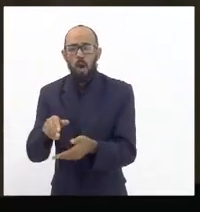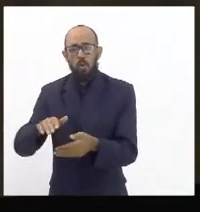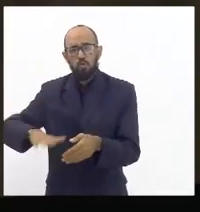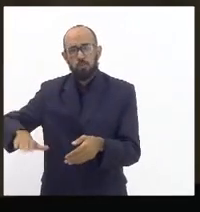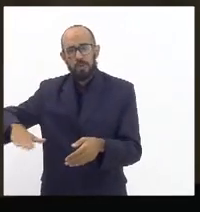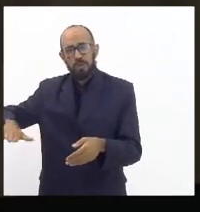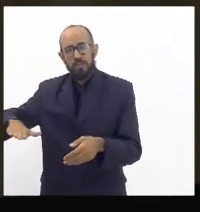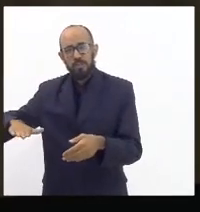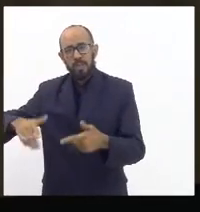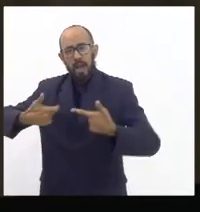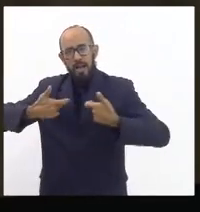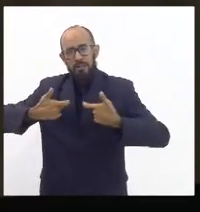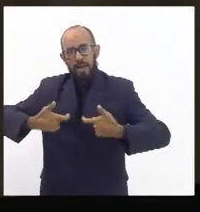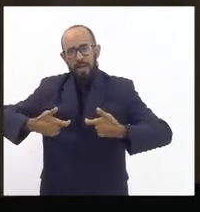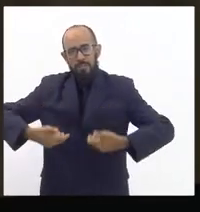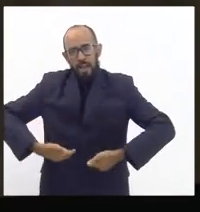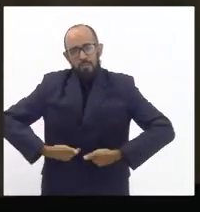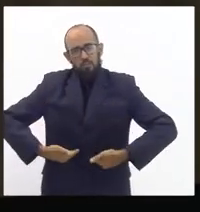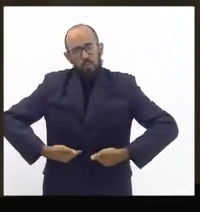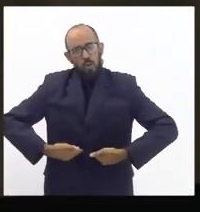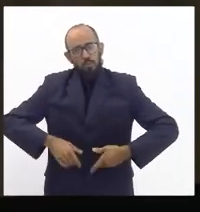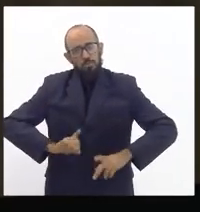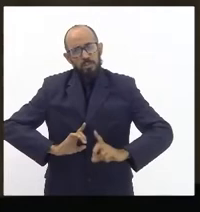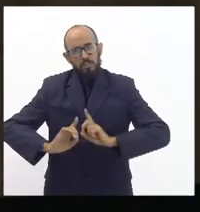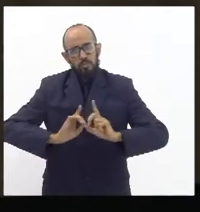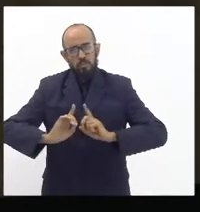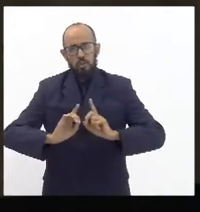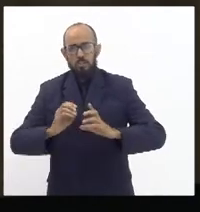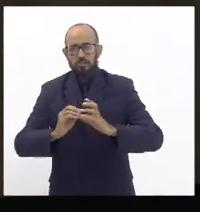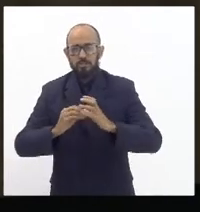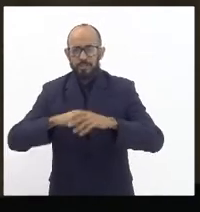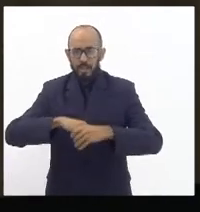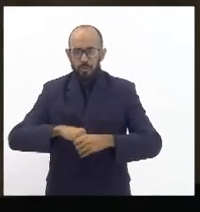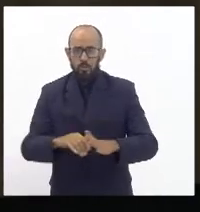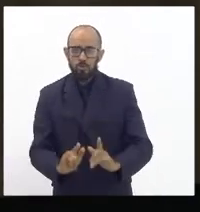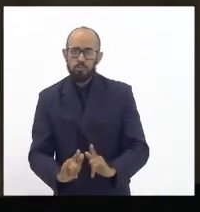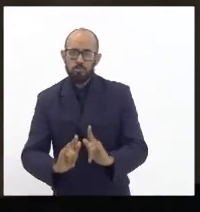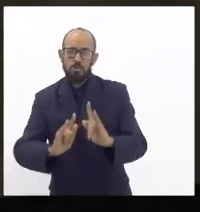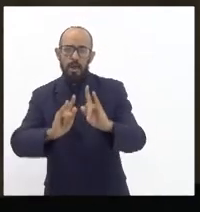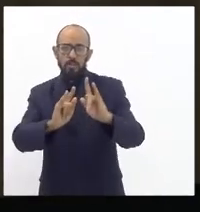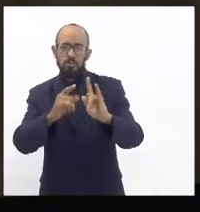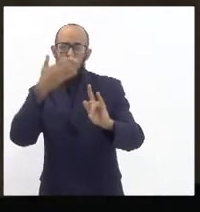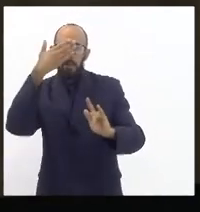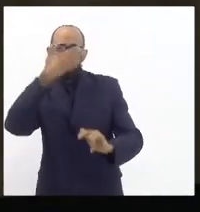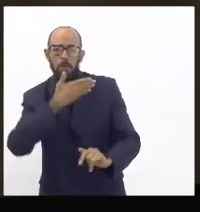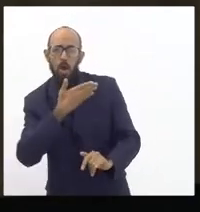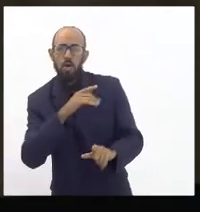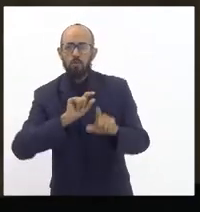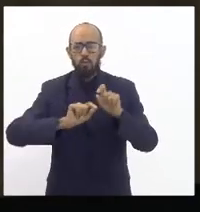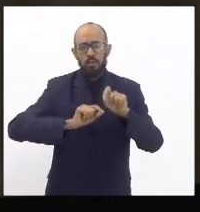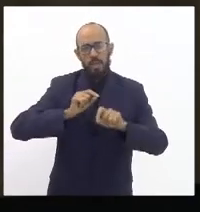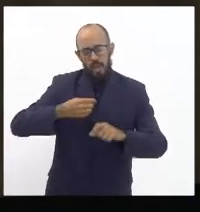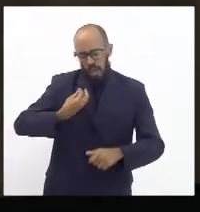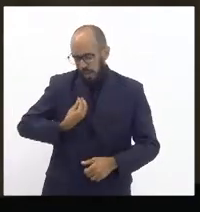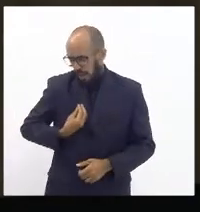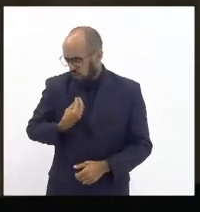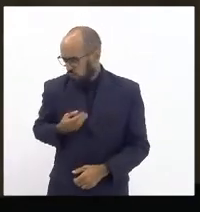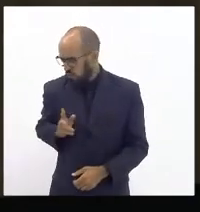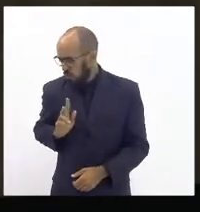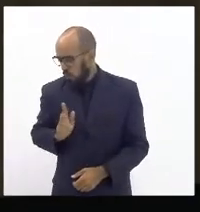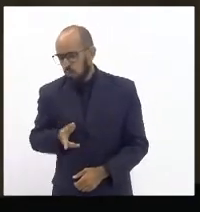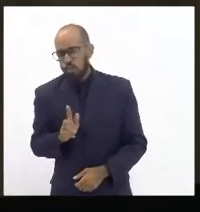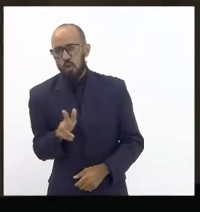guerras as fomes as discussões dentro dos edifícios provam apenas que a vida prossegue e nem